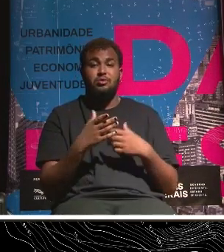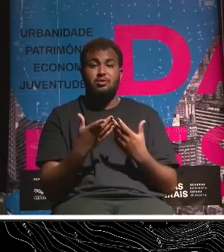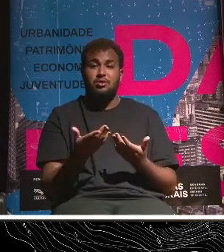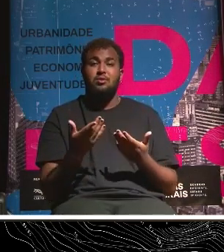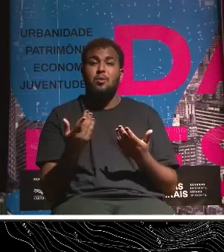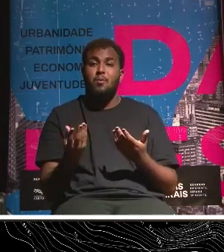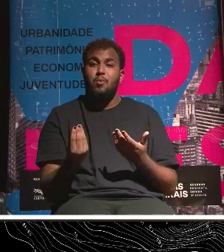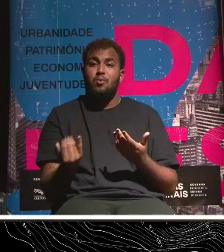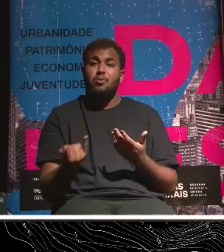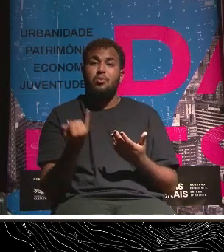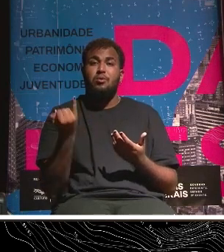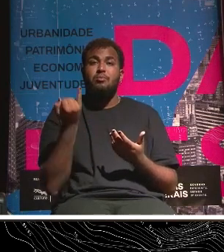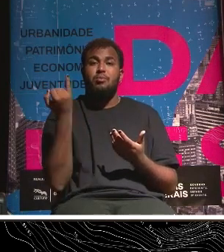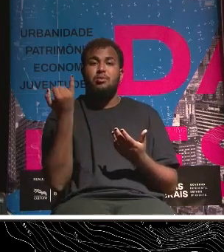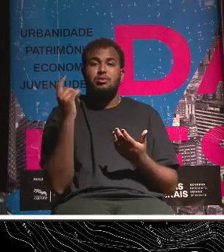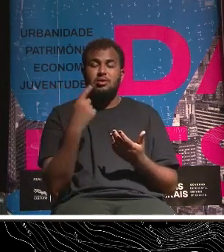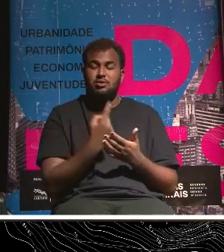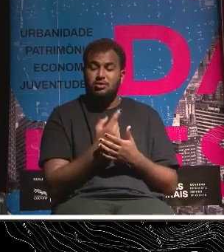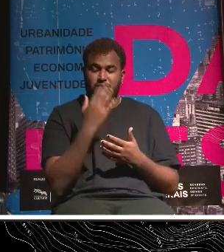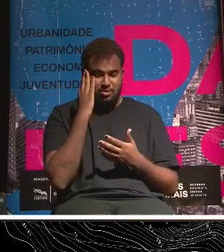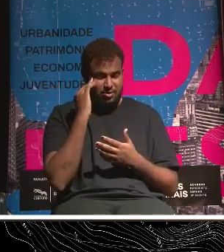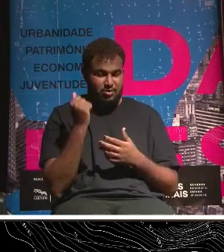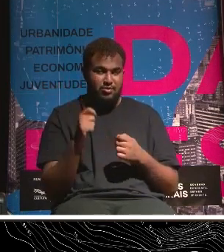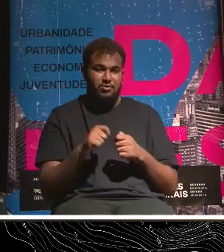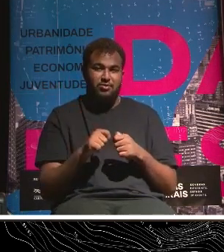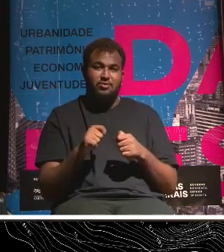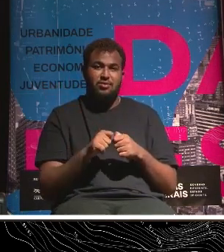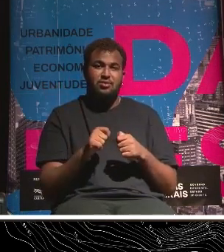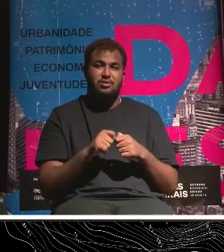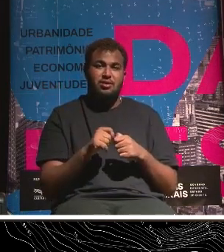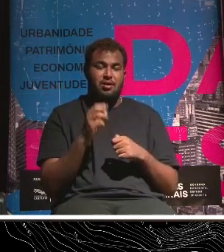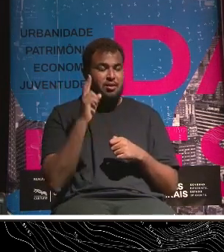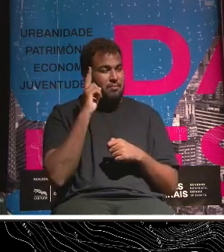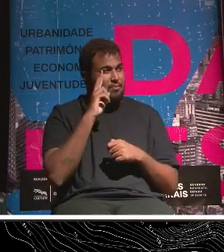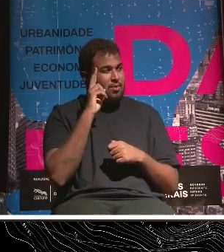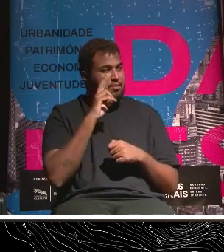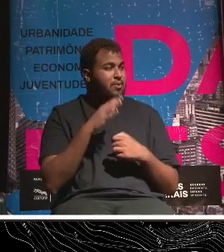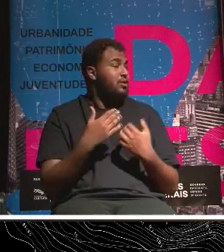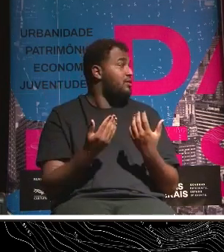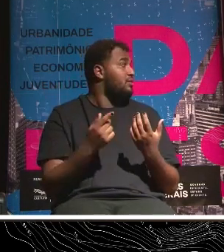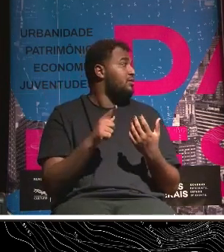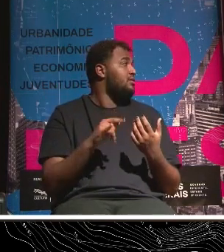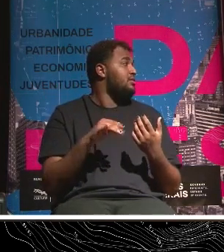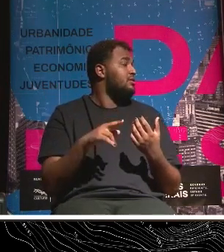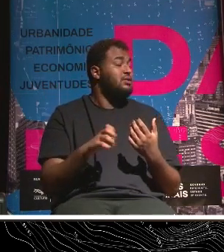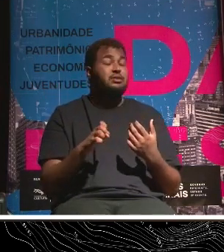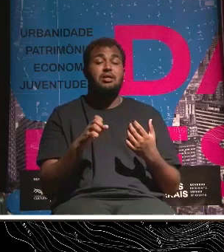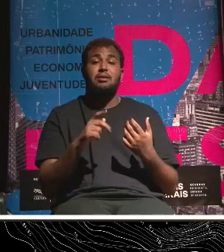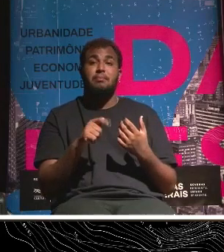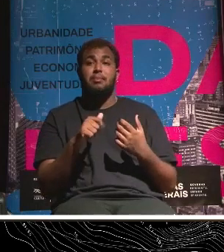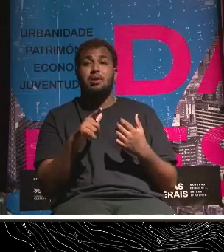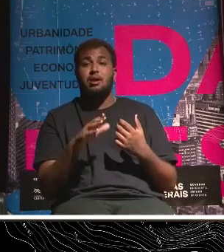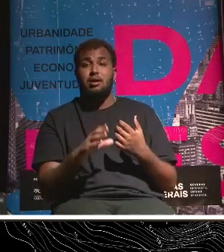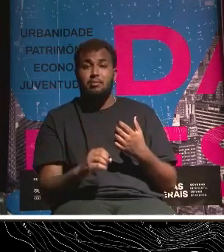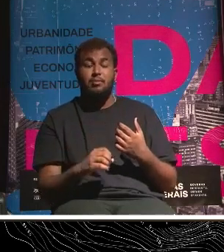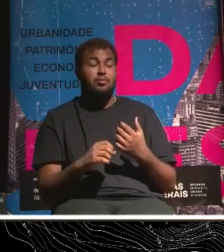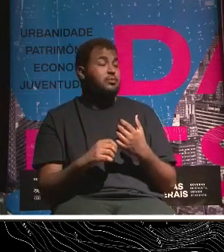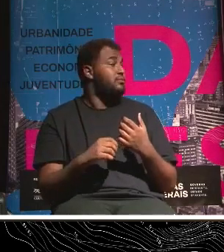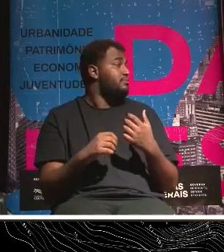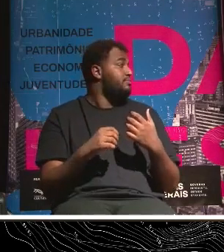são importantes para que a gente possa fazer essa memória. Eu fiquei pensando no que o Guiné falou, no que o Pablo falou,